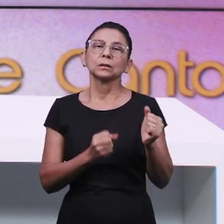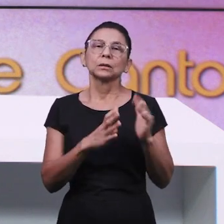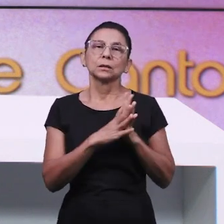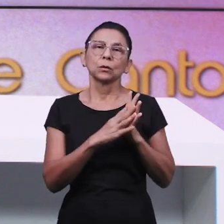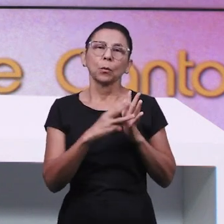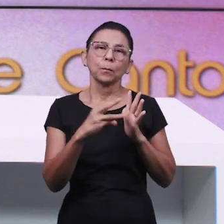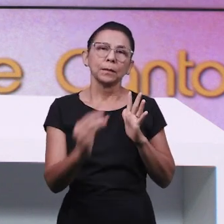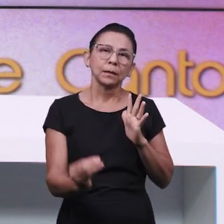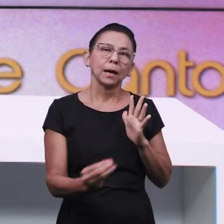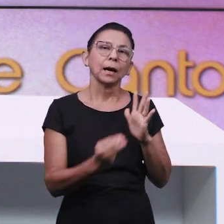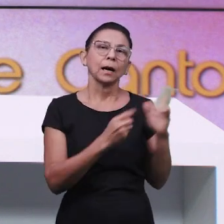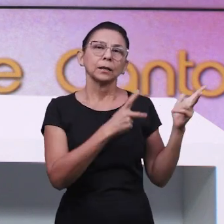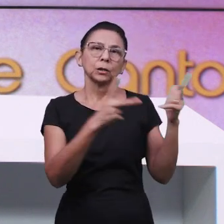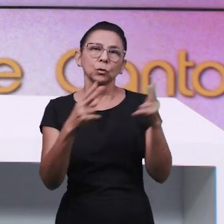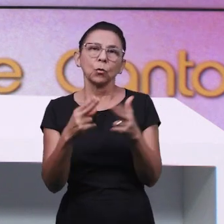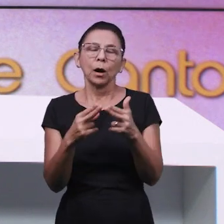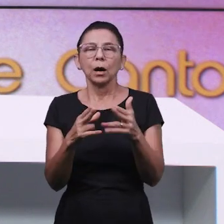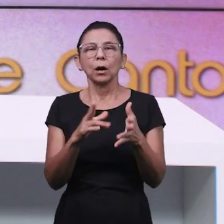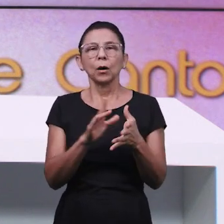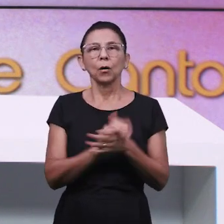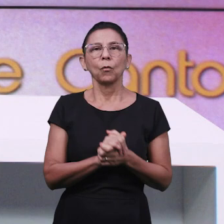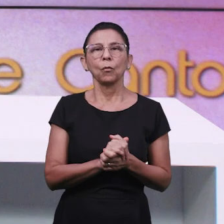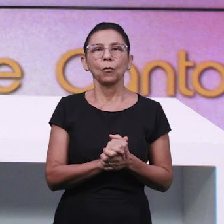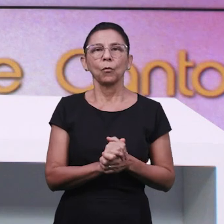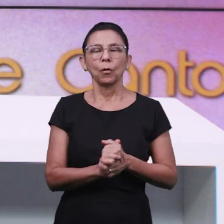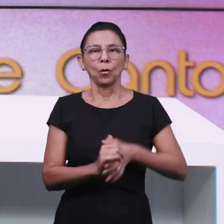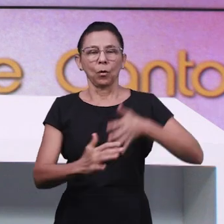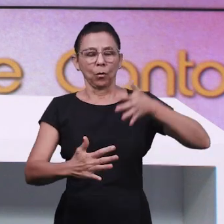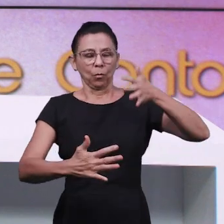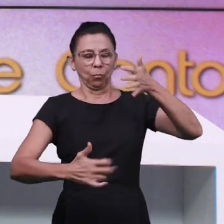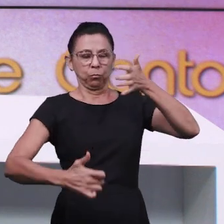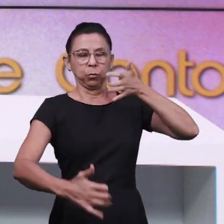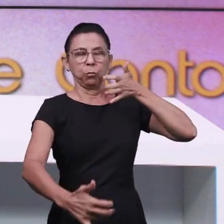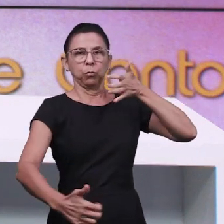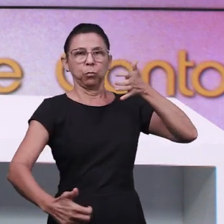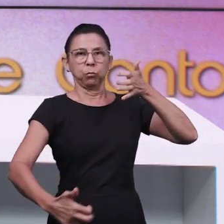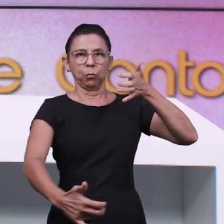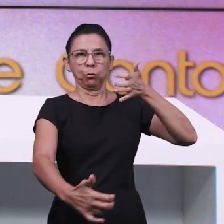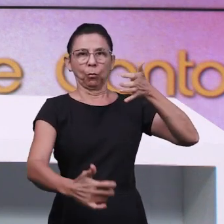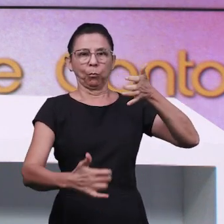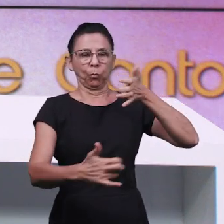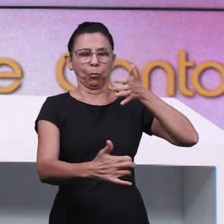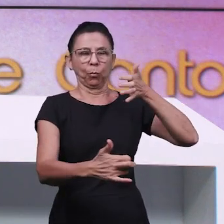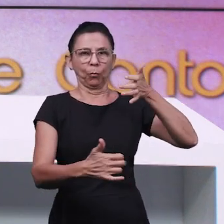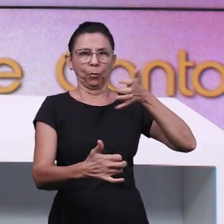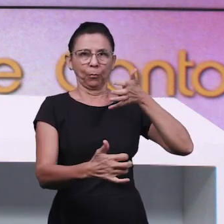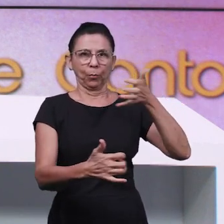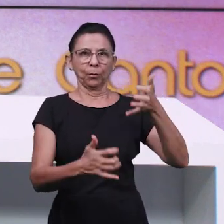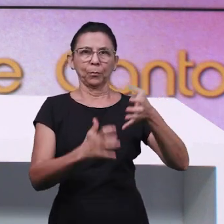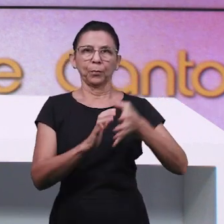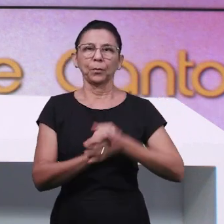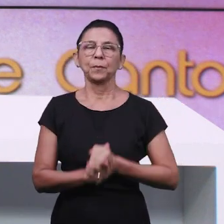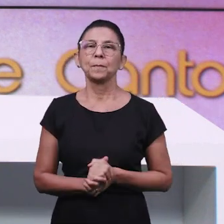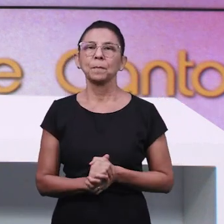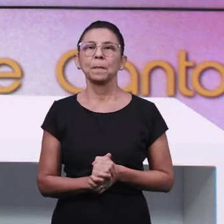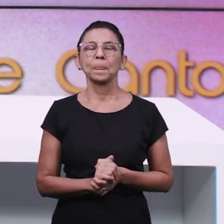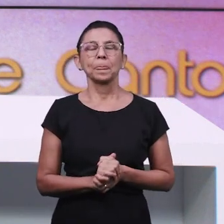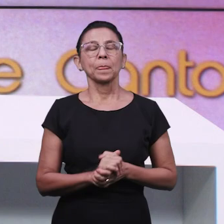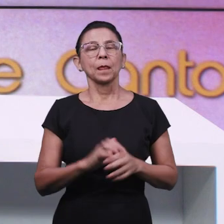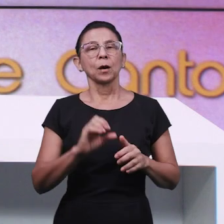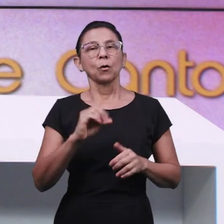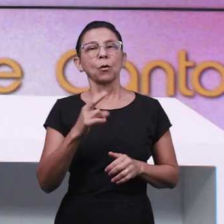a viola ou o violoncelo, mas dentro de cada estrutura desses